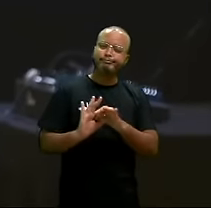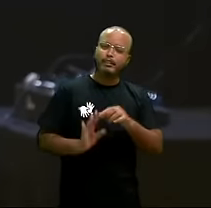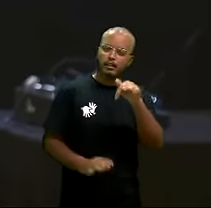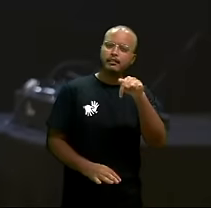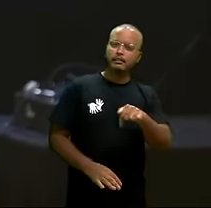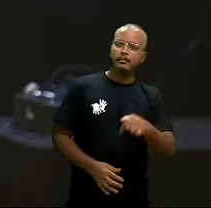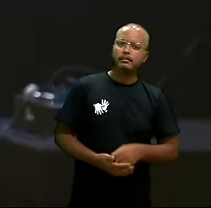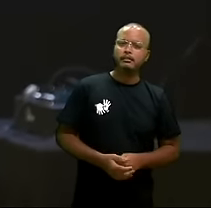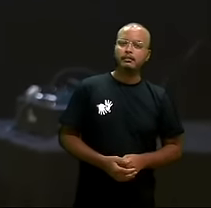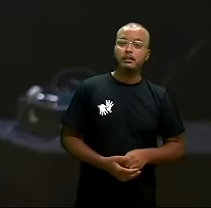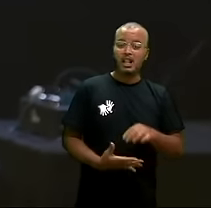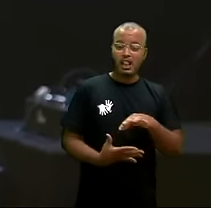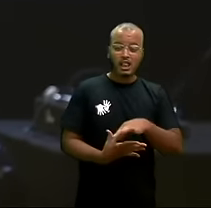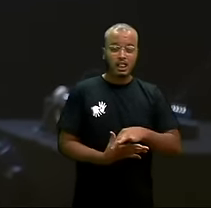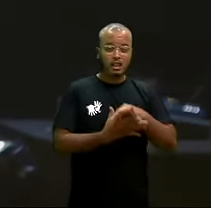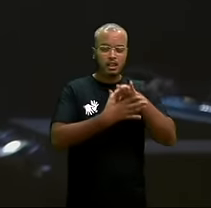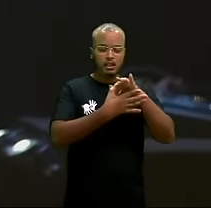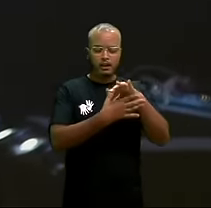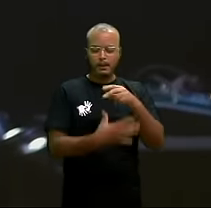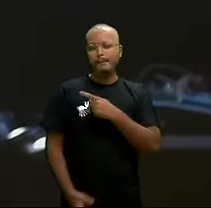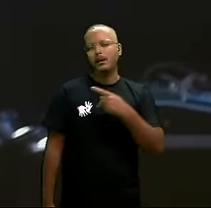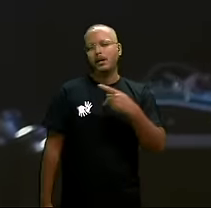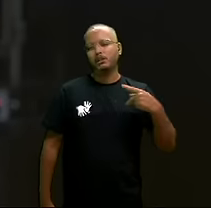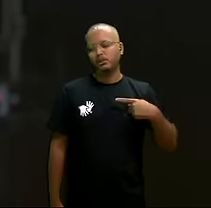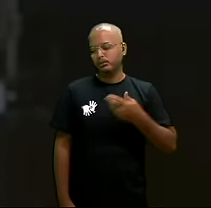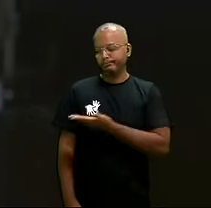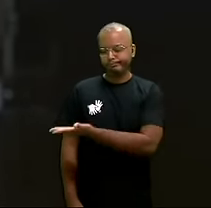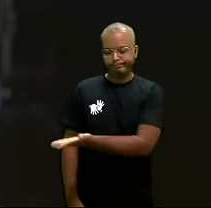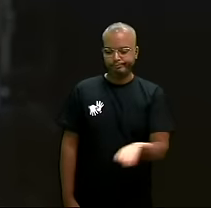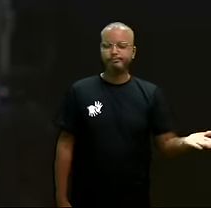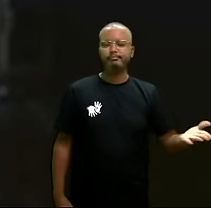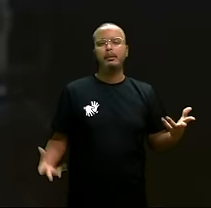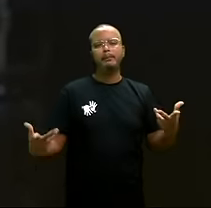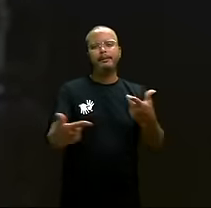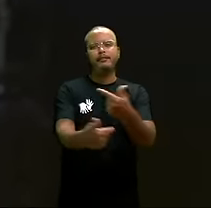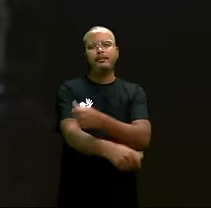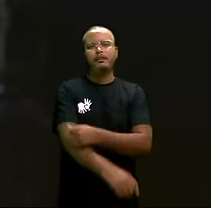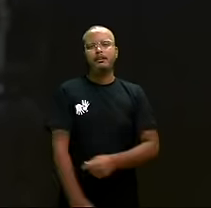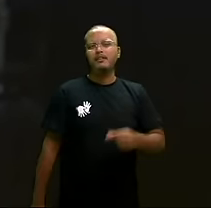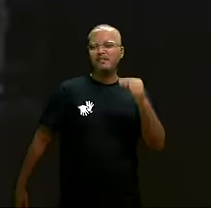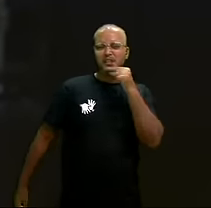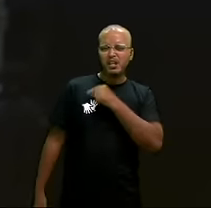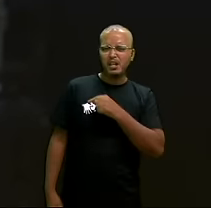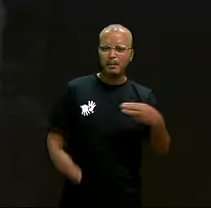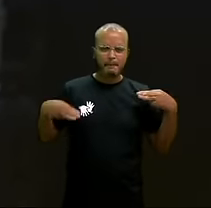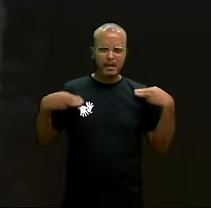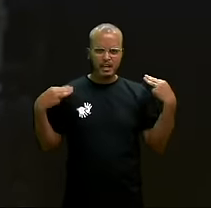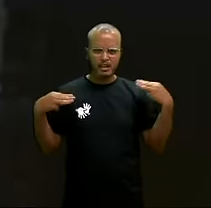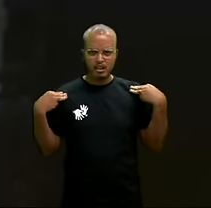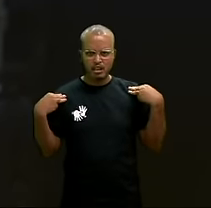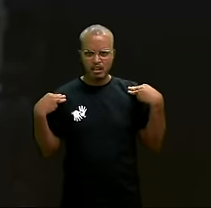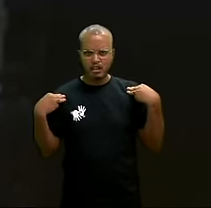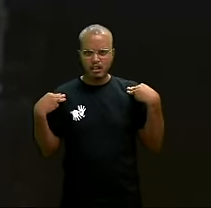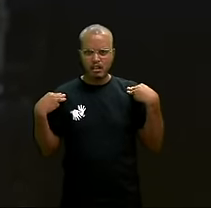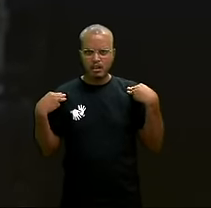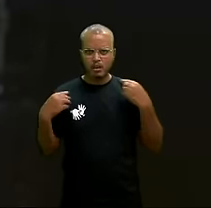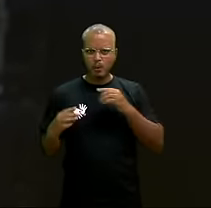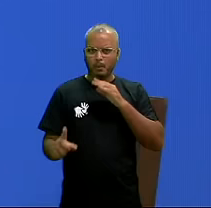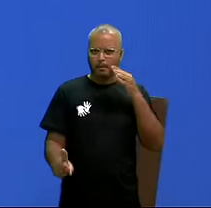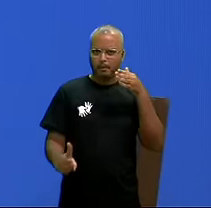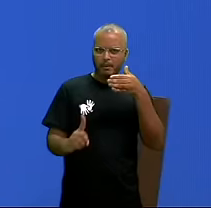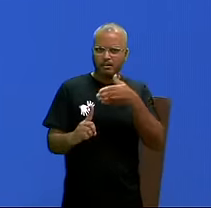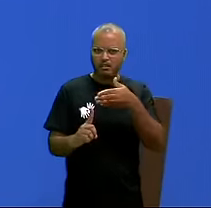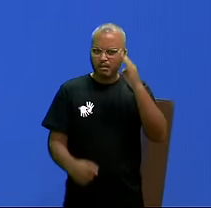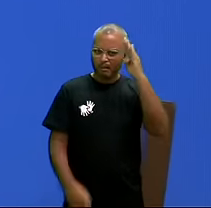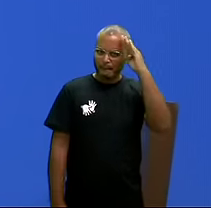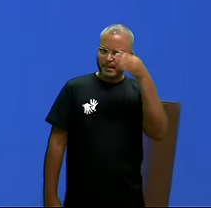ser liderado por pastores como os nossos. Caramba, isso não tem a ver com Felipe e Mariana, irmão. Nunca teve. Às vezes a pessoa pensa: é porque